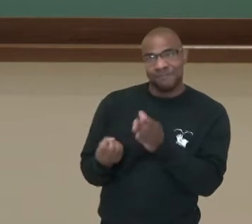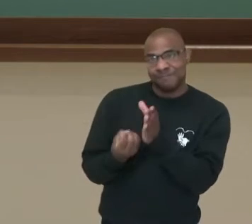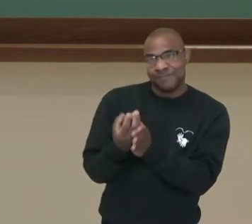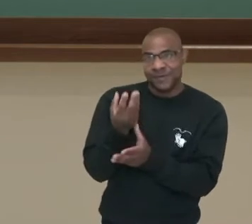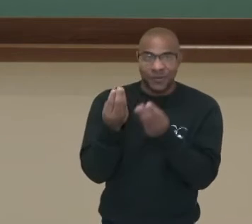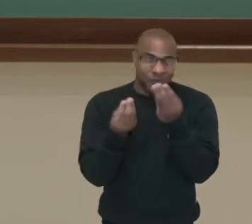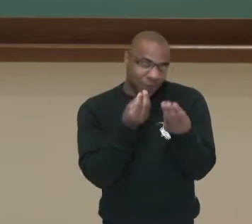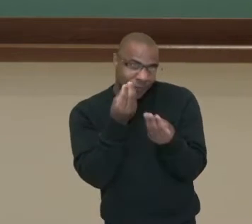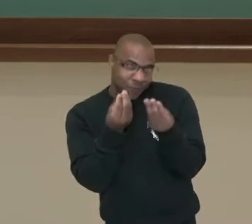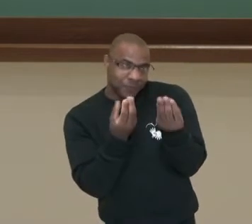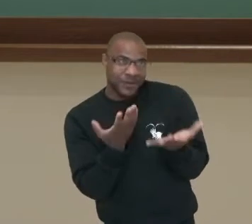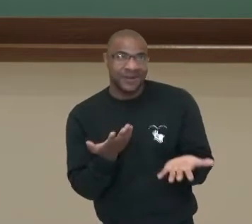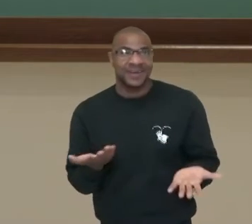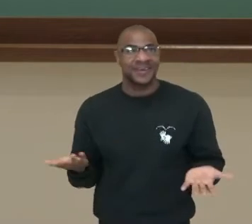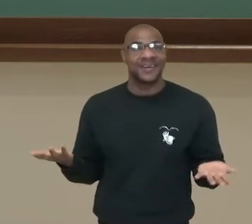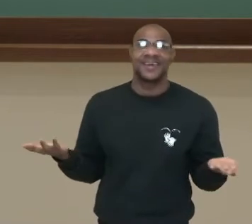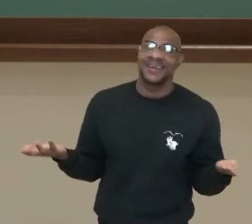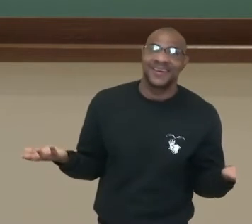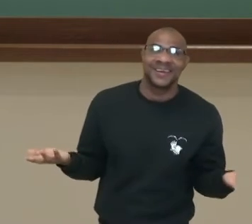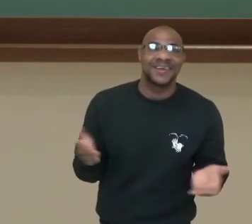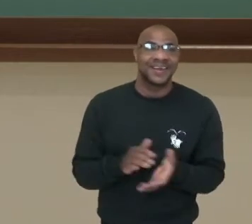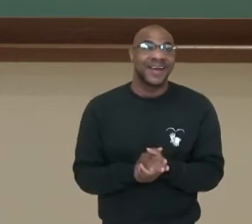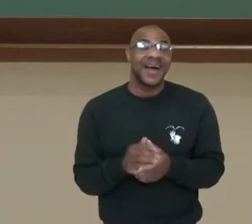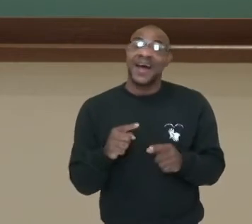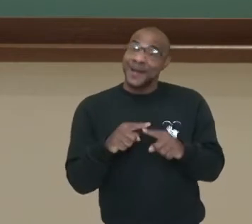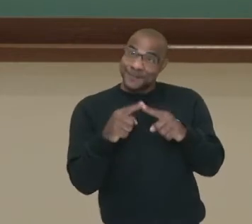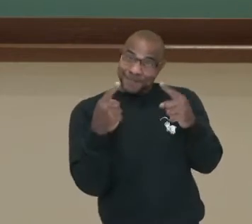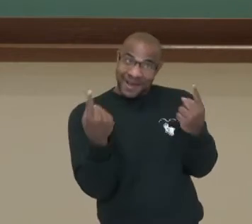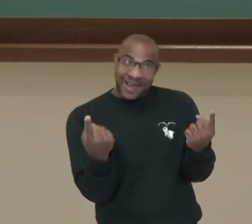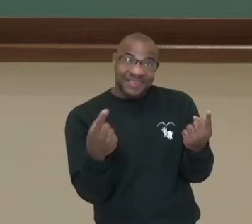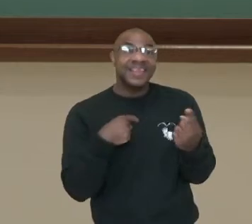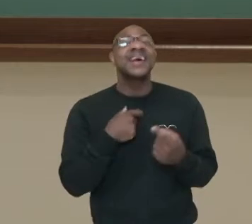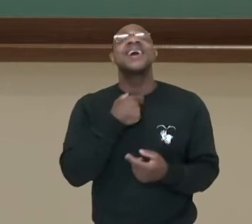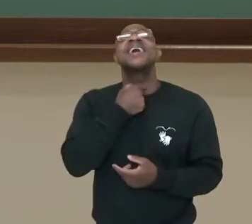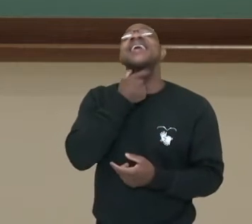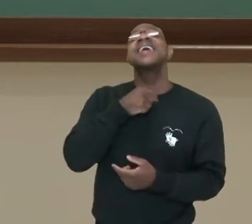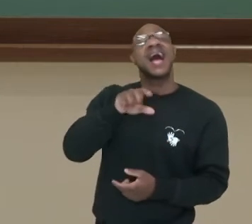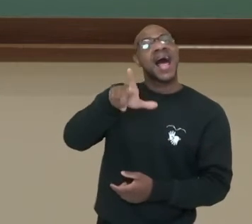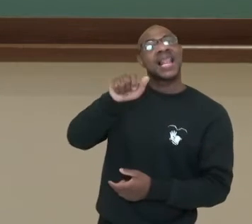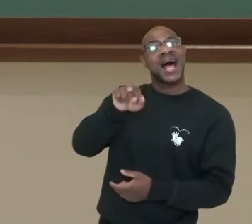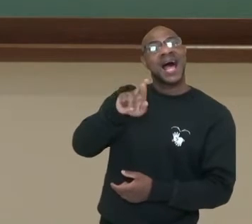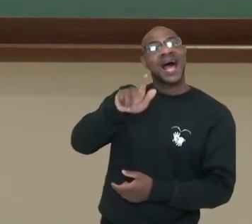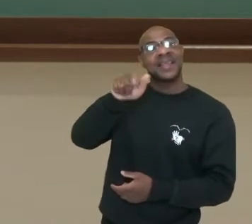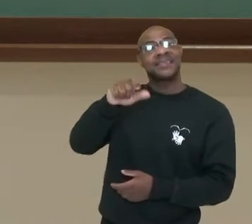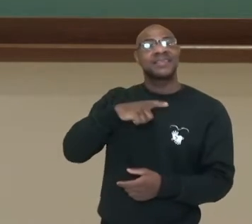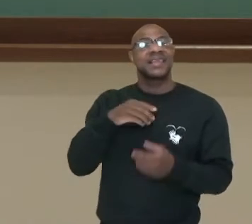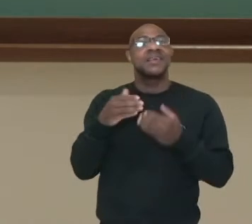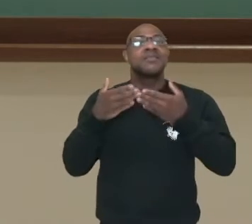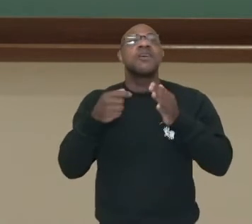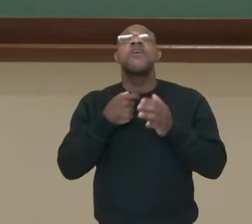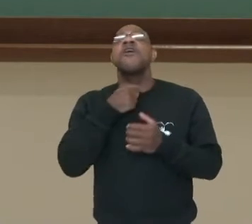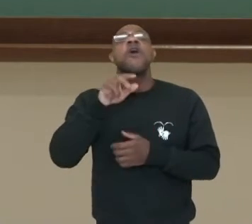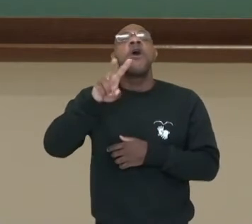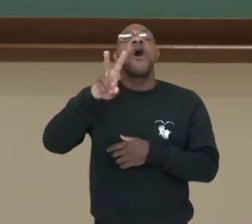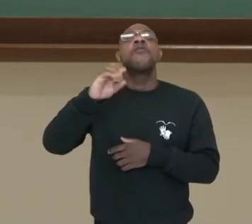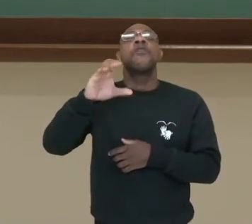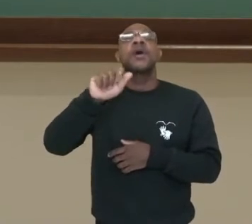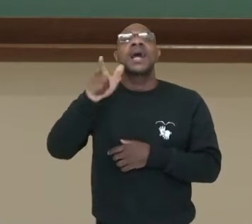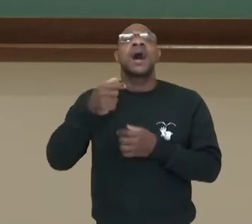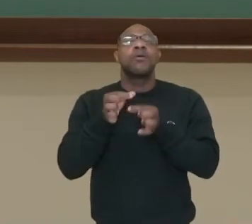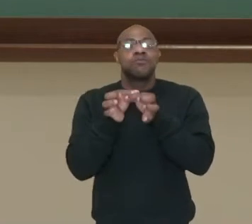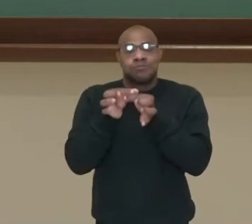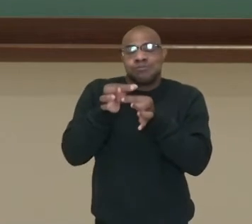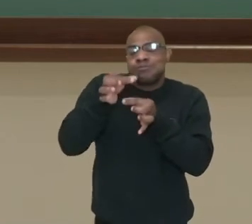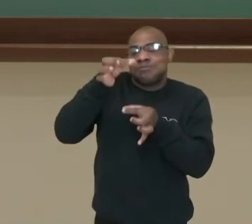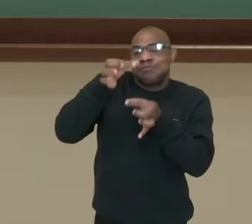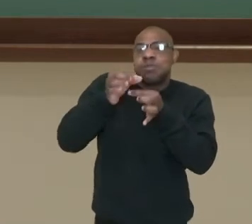audível, né? Mas aqui na laringe nós temos as pregas vocais ou as cordas vocais, né?